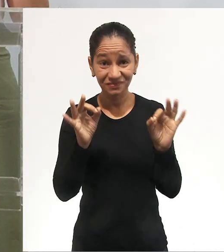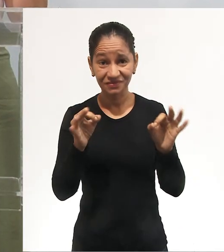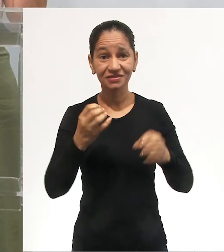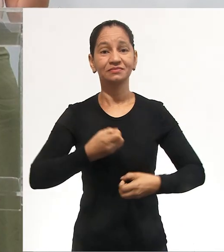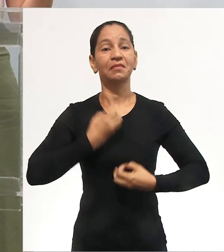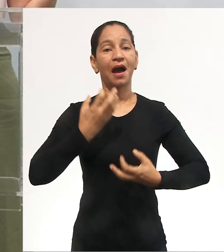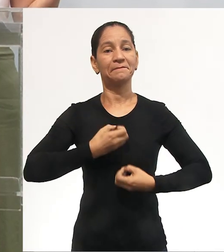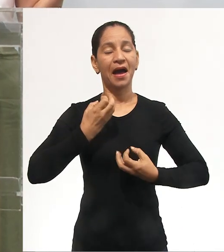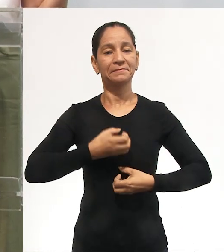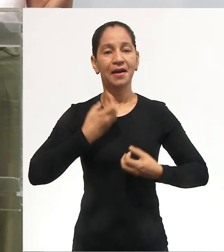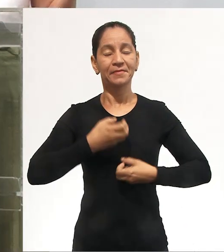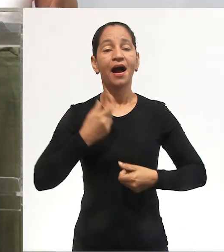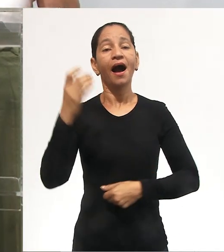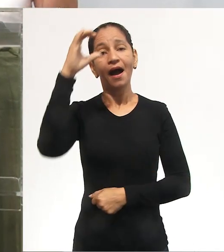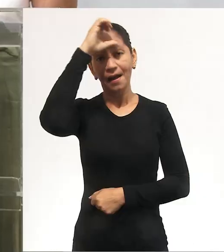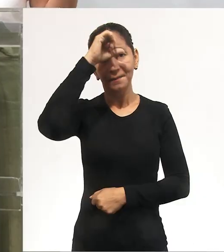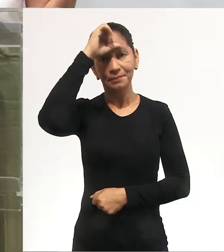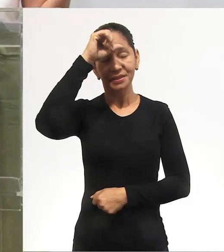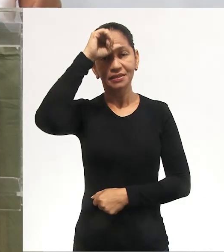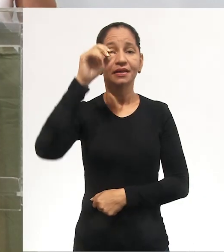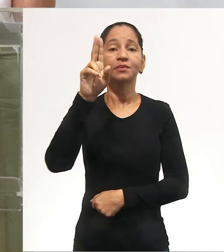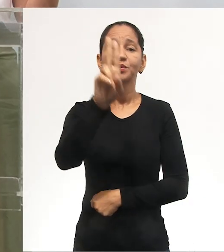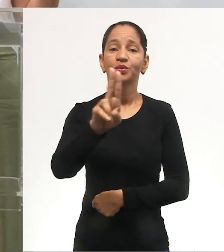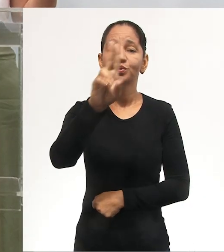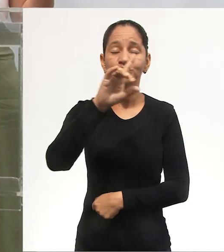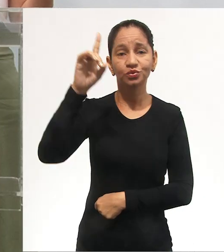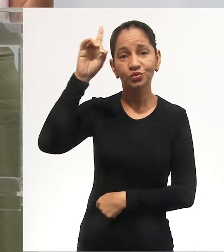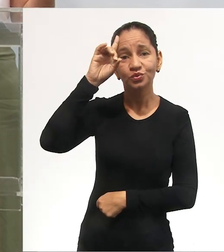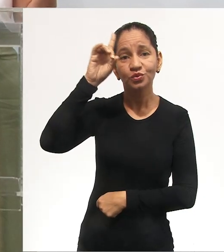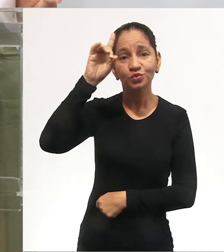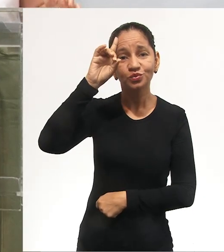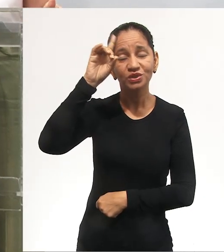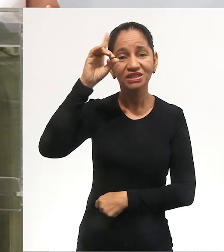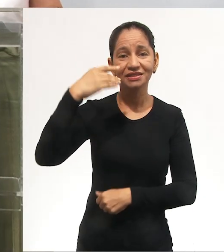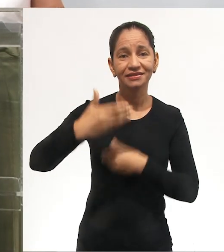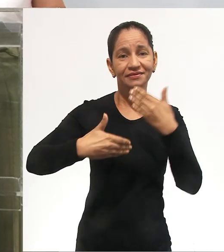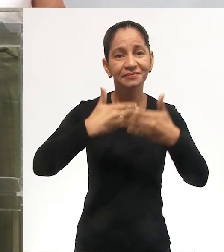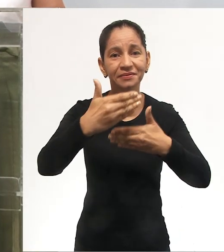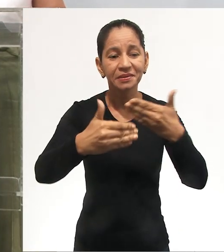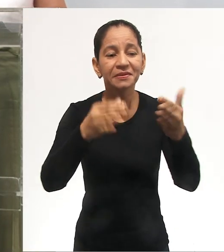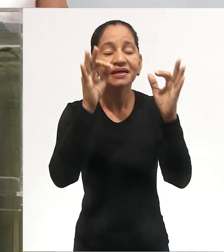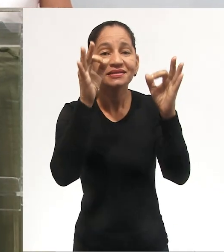linguagem espontânea que nós aprendemos, né, e utilizamos no nosso dia a dia.